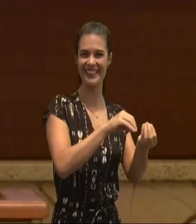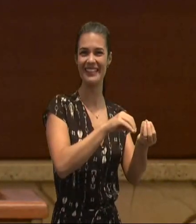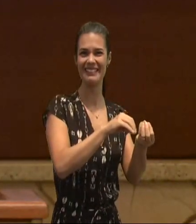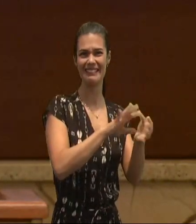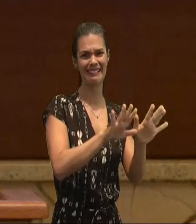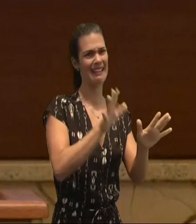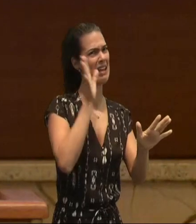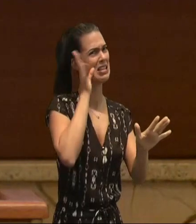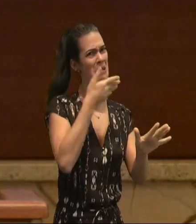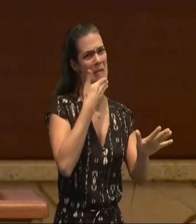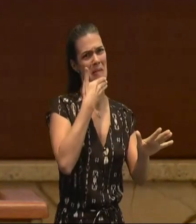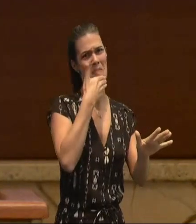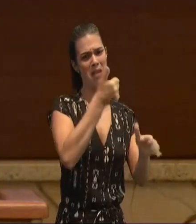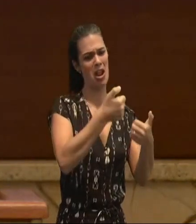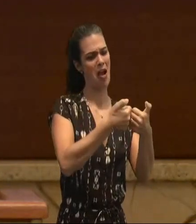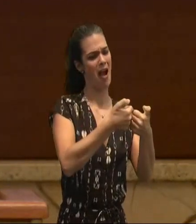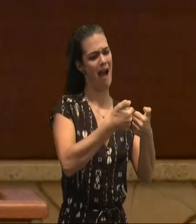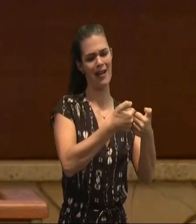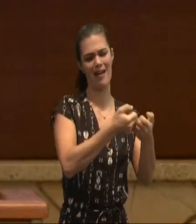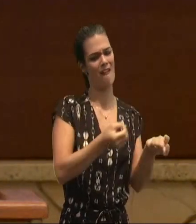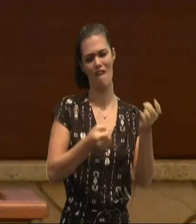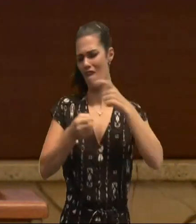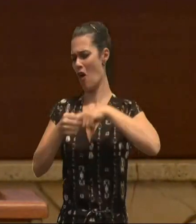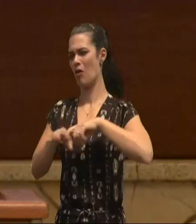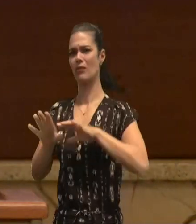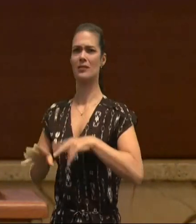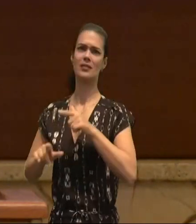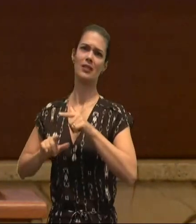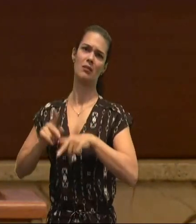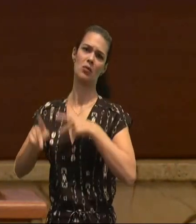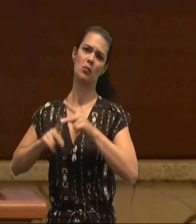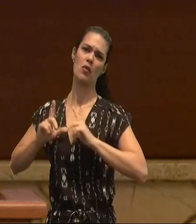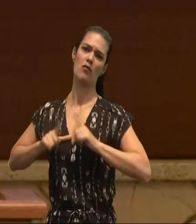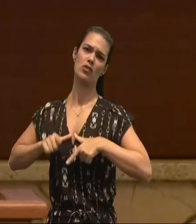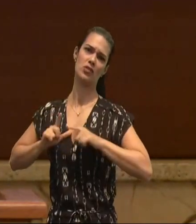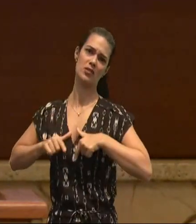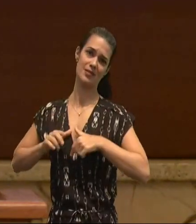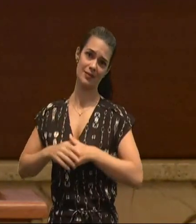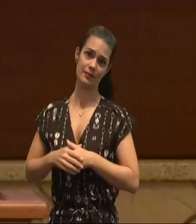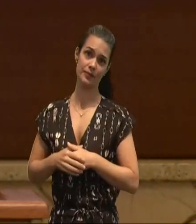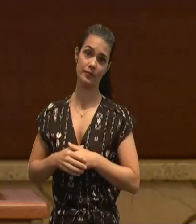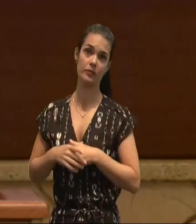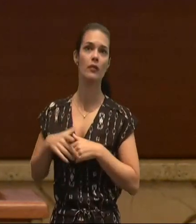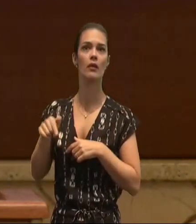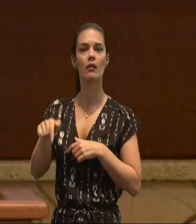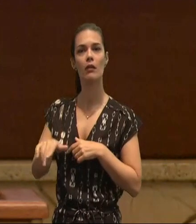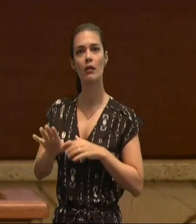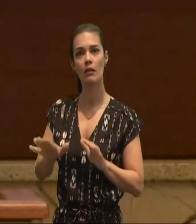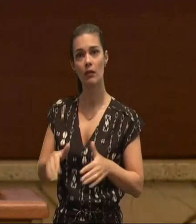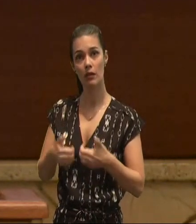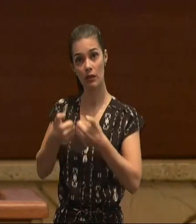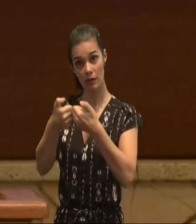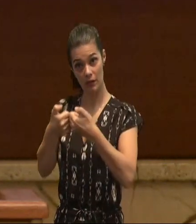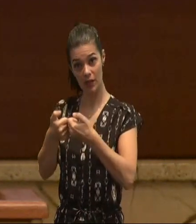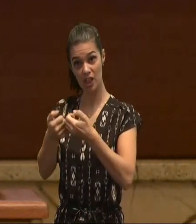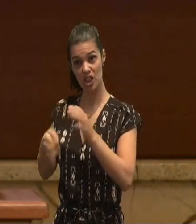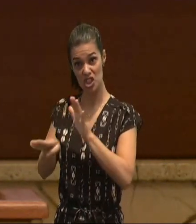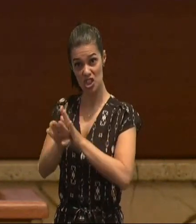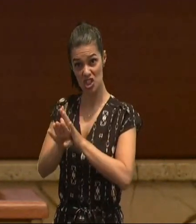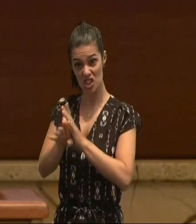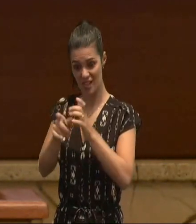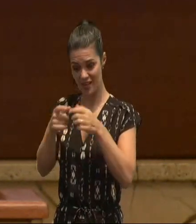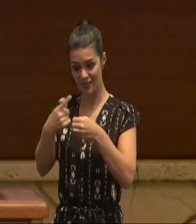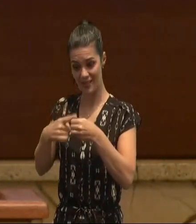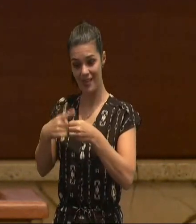eles decidem retornar e entregar e devolver. E quando a arca do Senhor vem para Bet-Semes, os habitantes